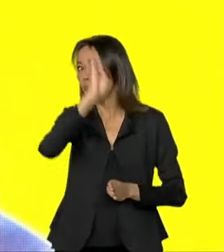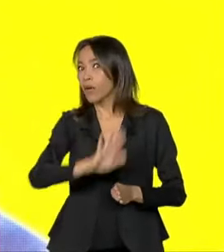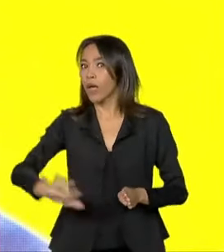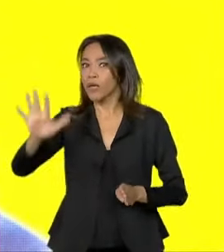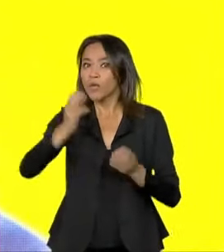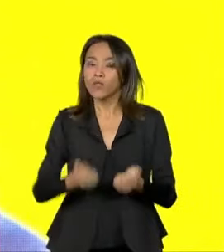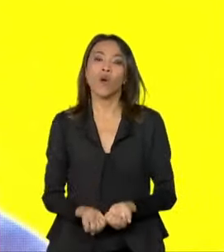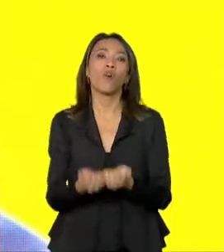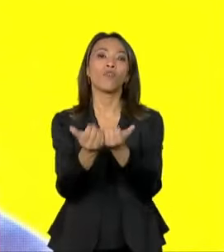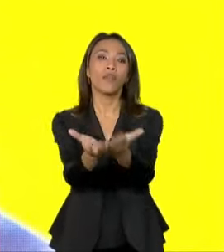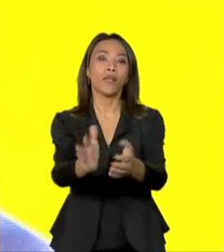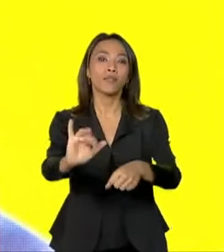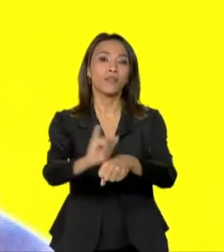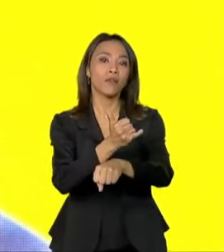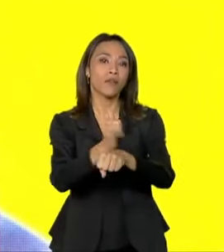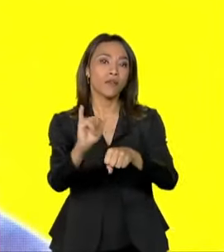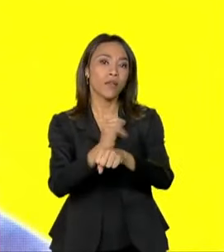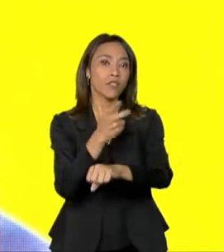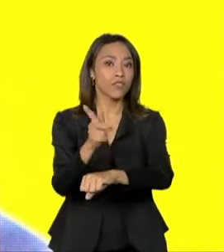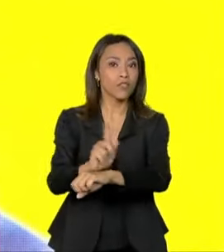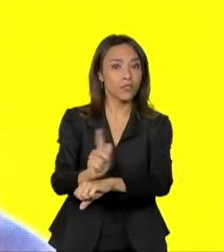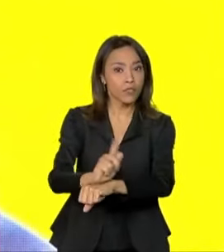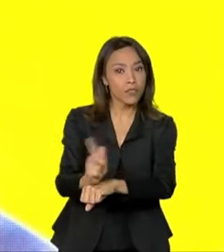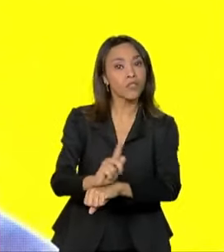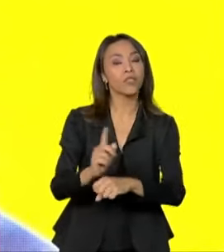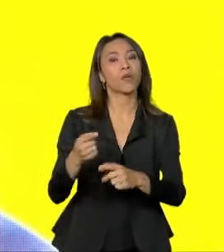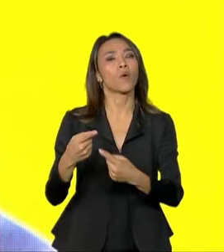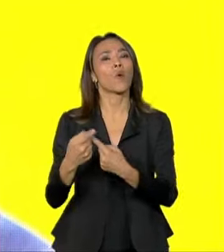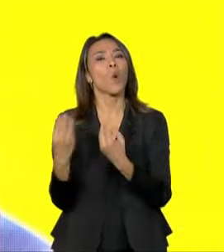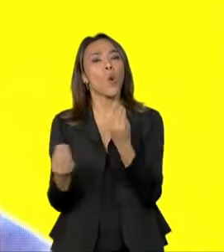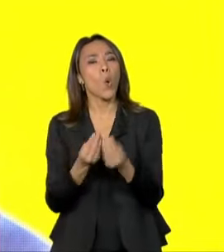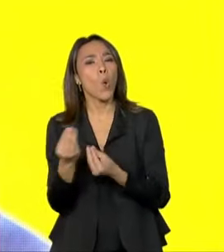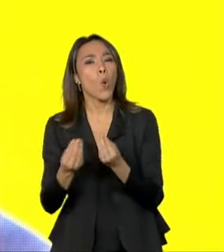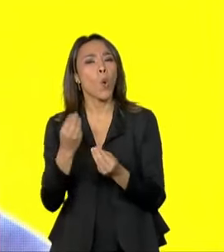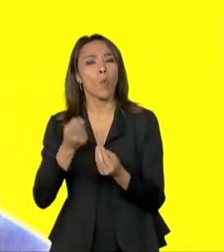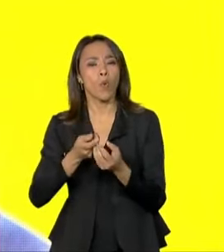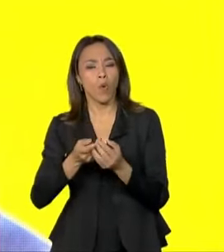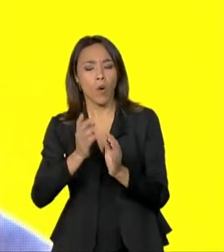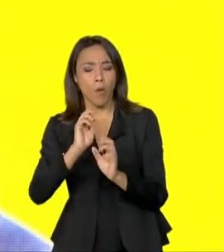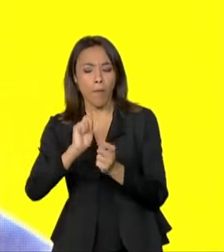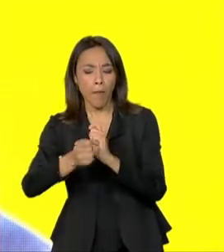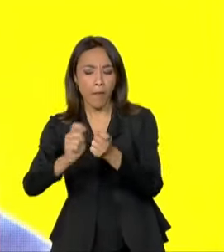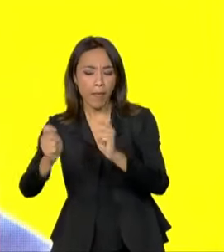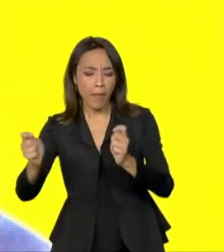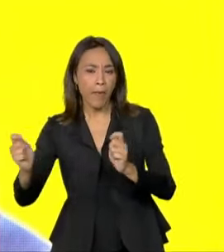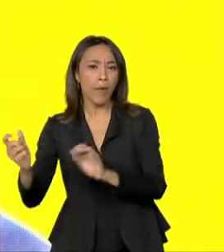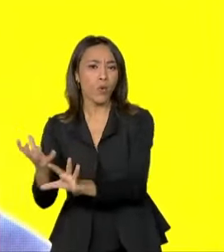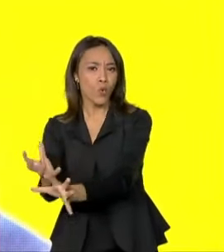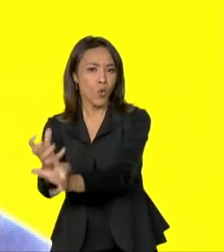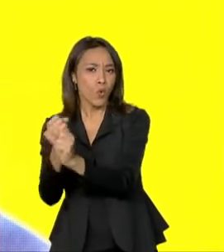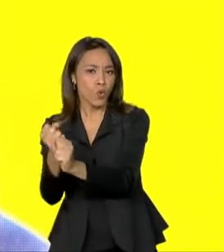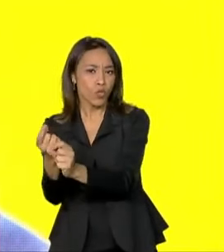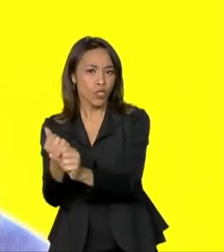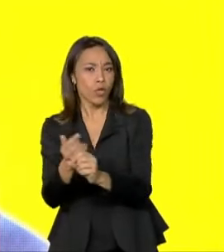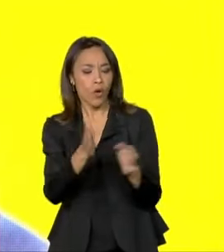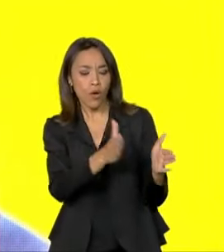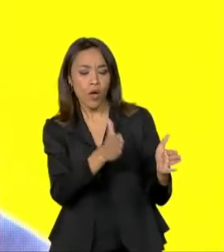de gestão que auxiliam desde o fluxo de caixa até a folha de pagamento. A gente